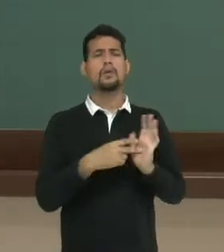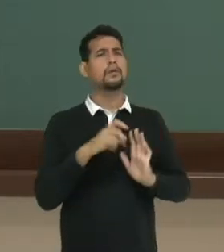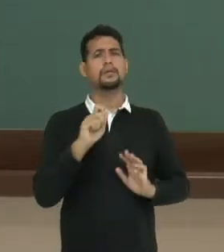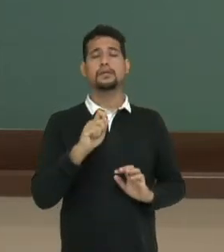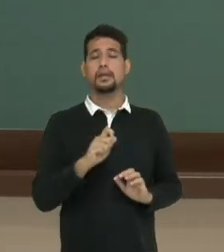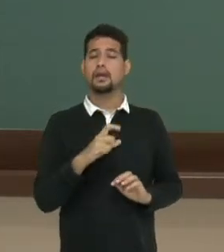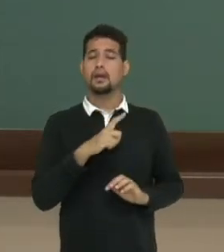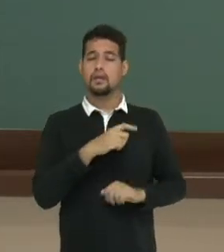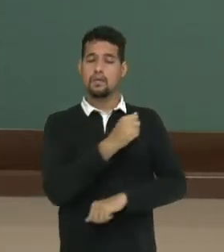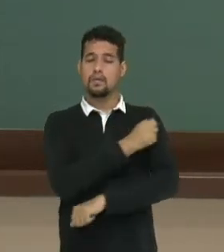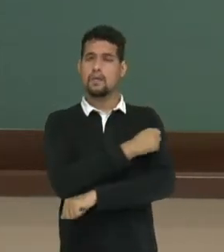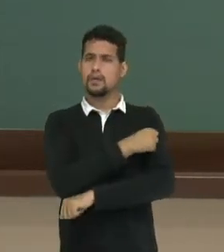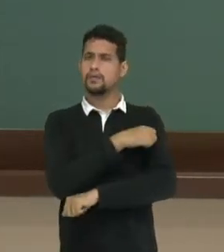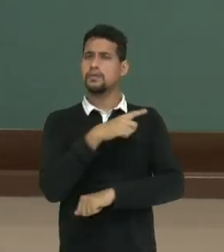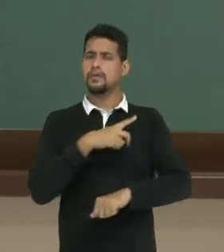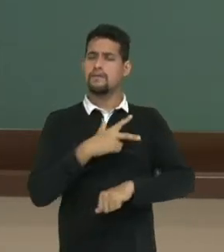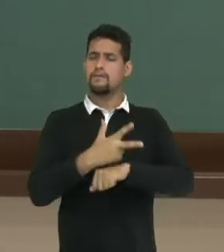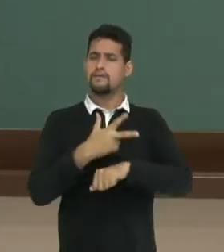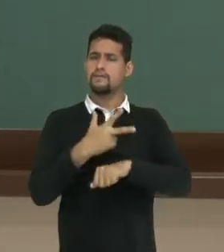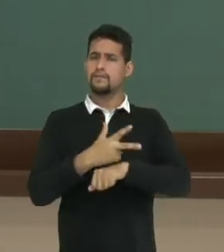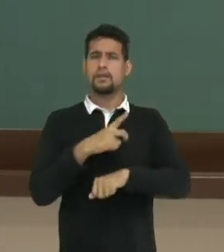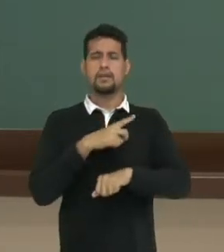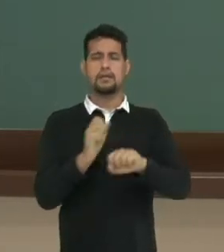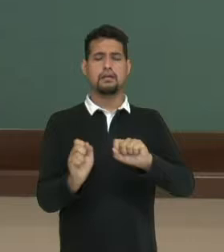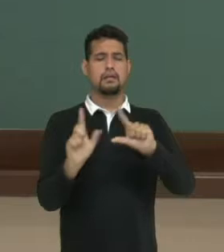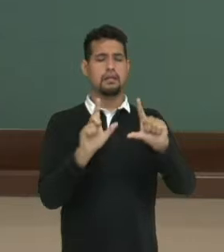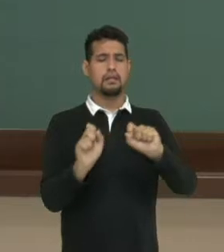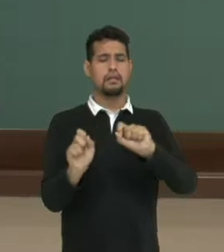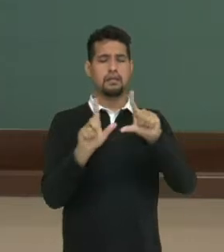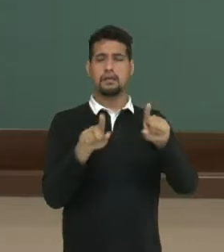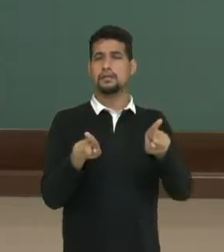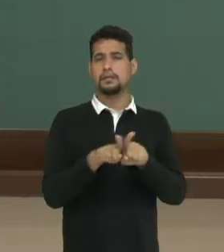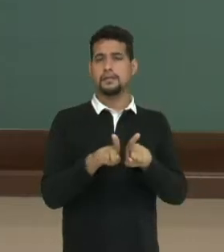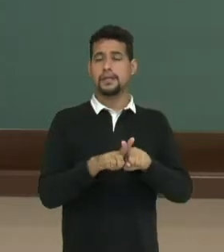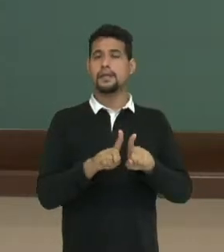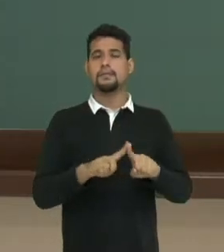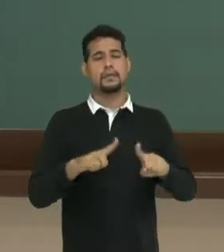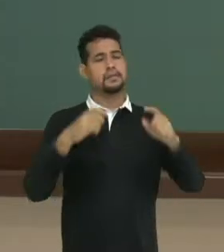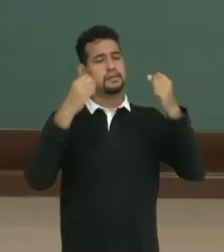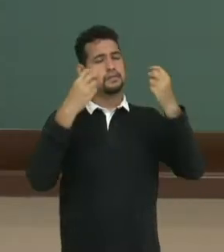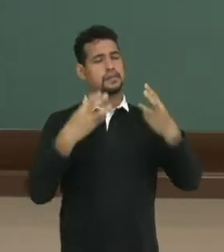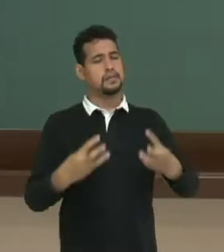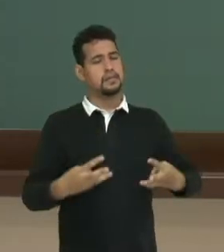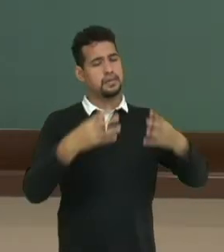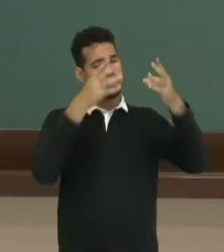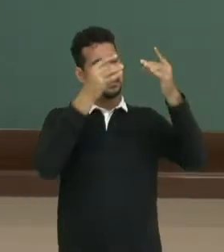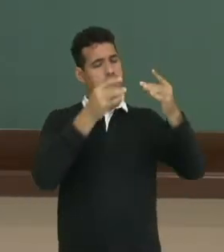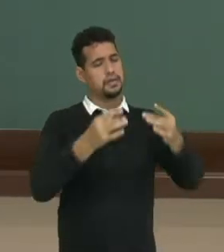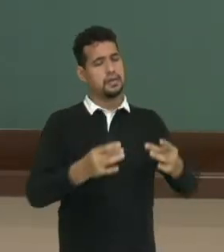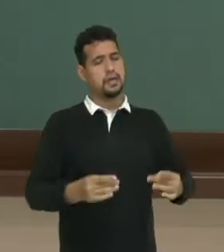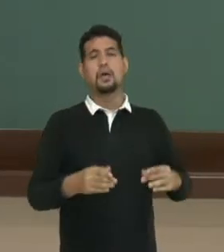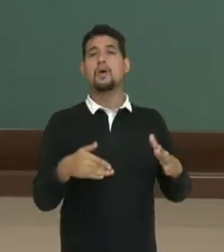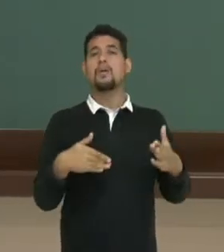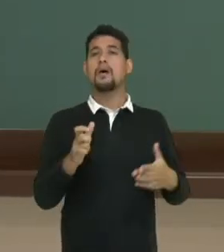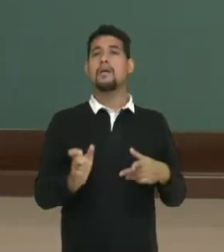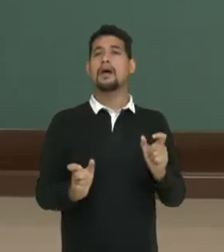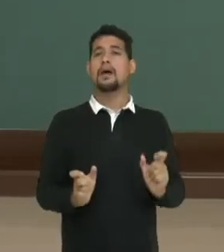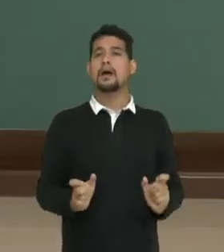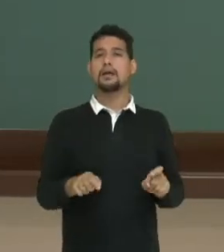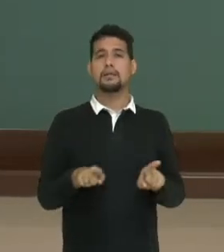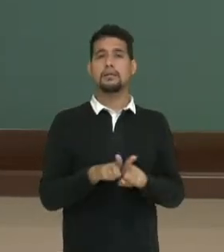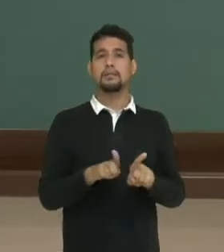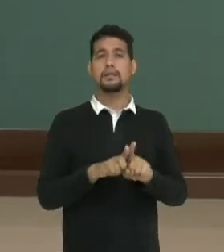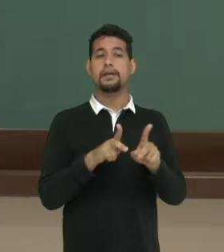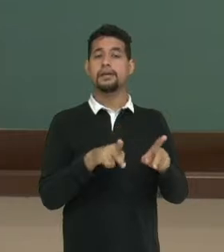tem acesso aos vídeos que contêm slides animados, explicando detalhadamente quais são as características de